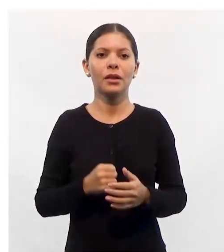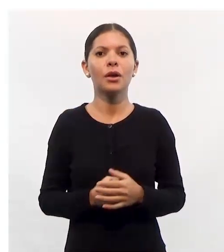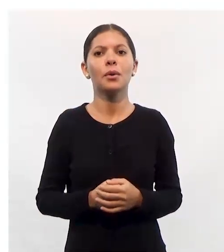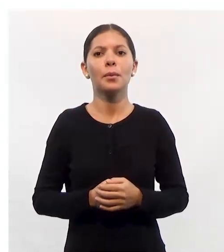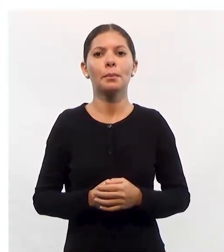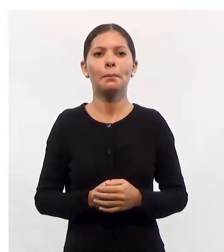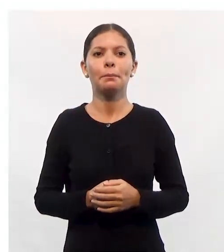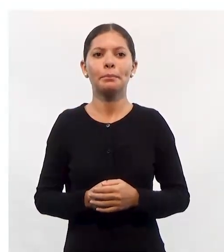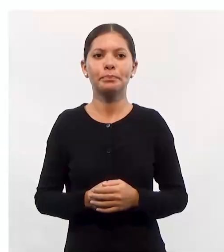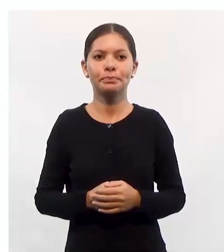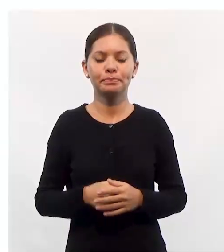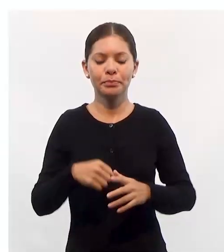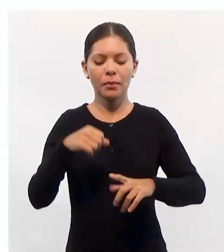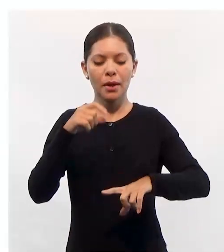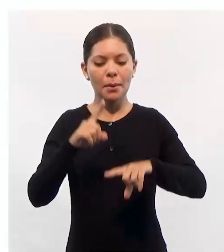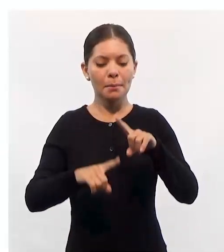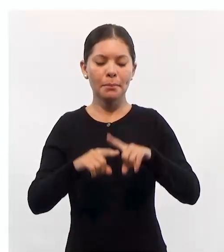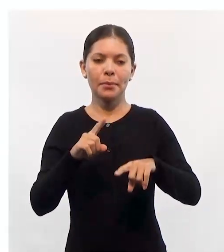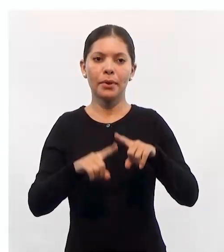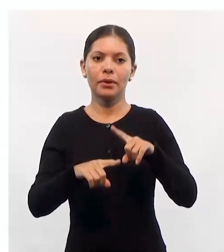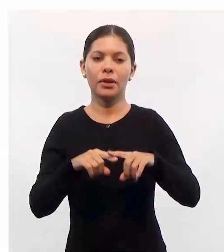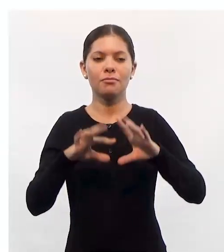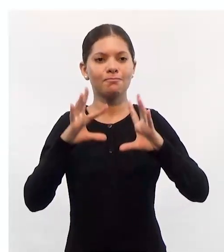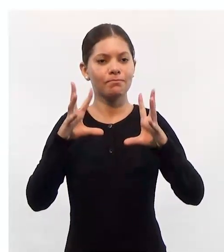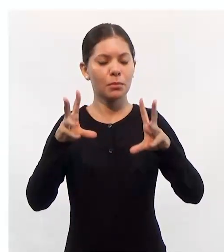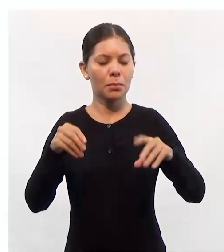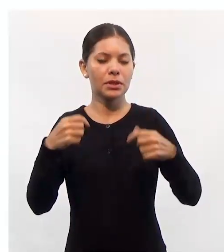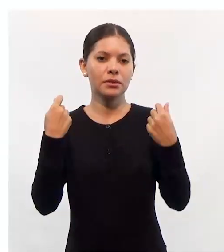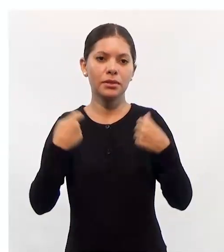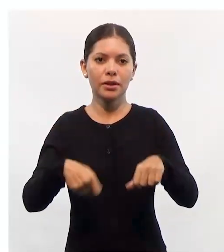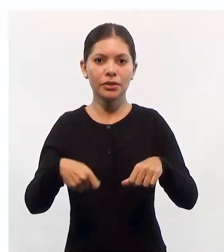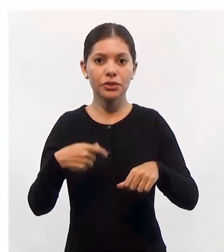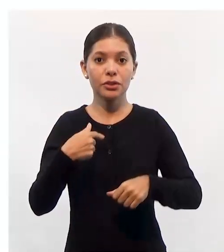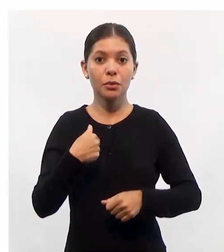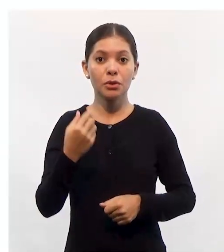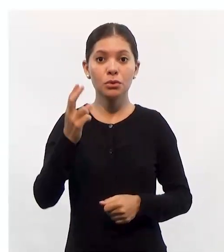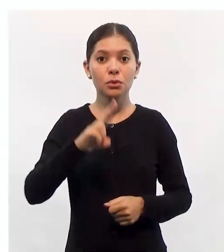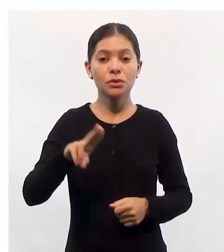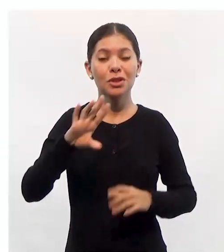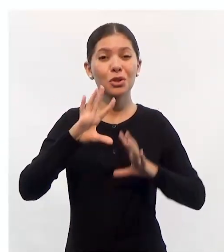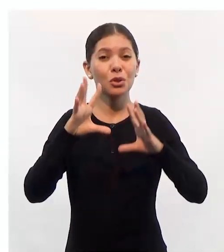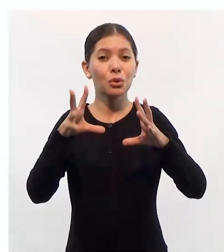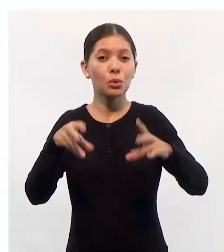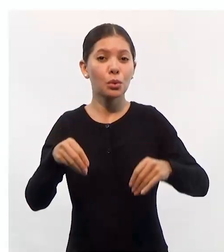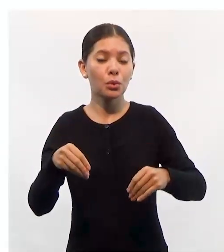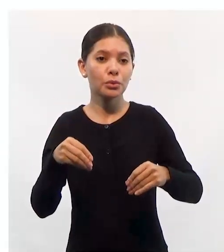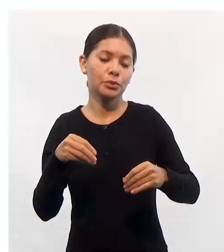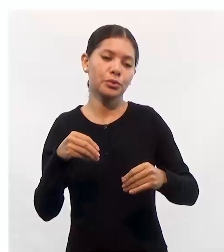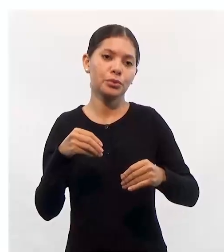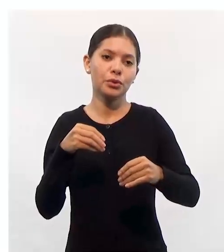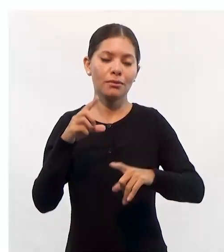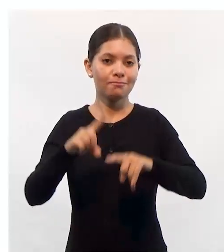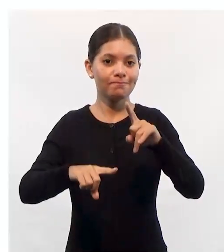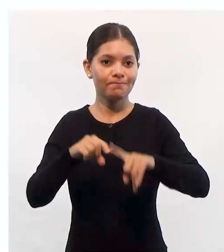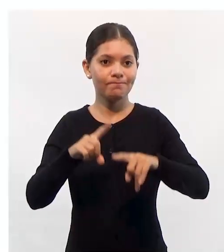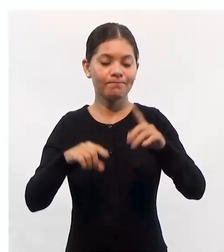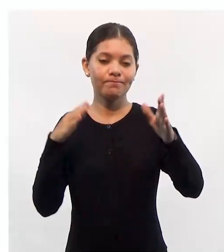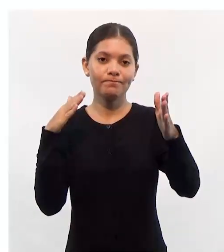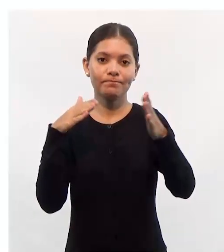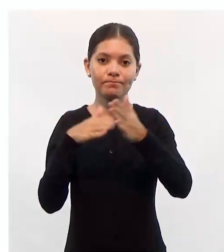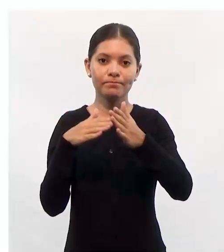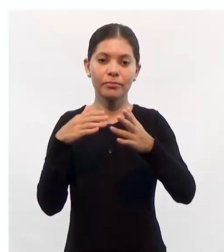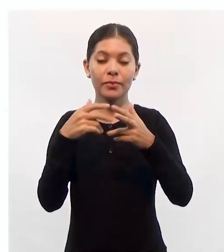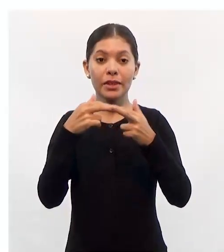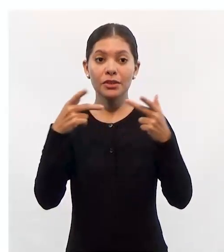estivesse operando em plena capacidade, ou seja, eu estou utilizando todos os equipamentos ao máximo,